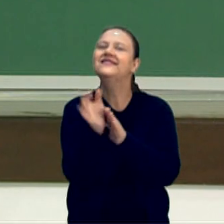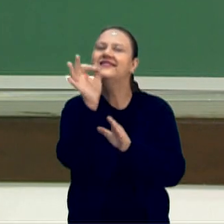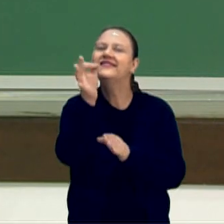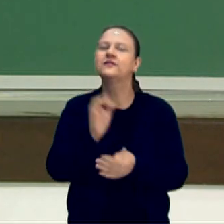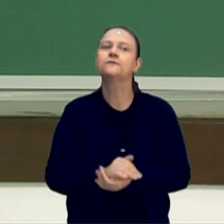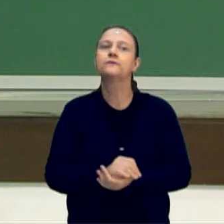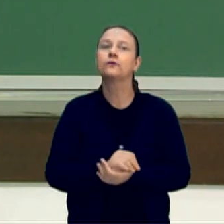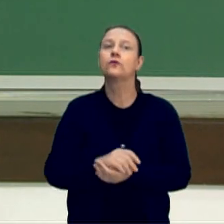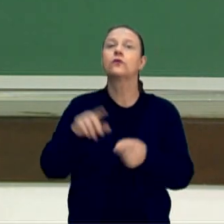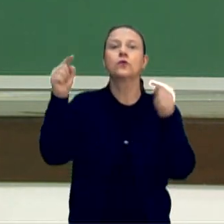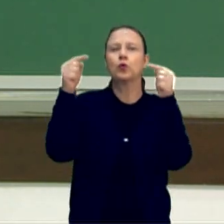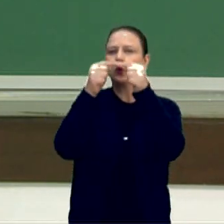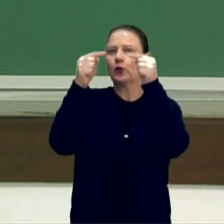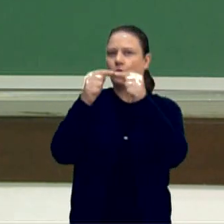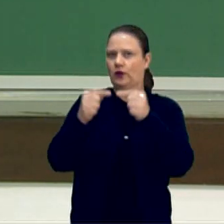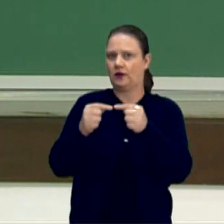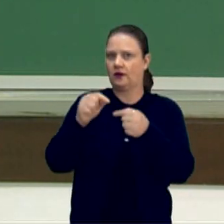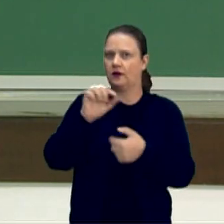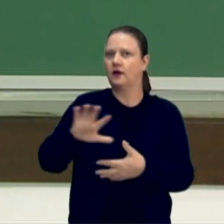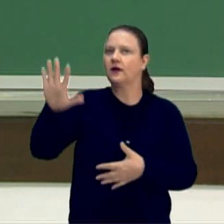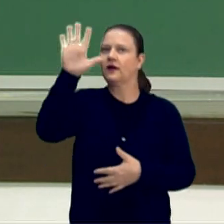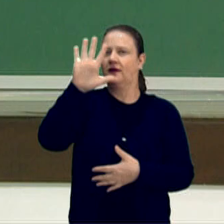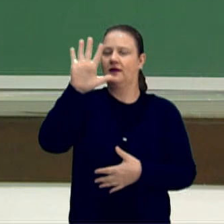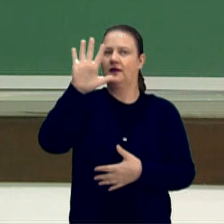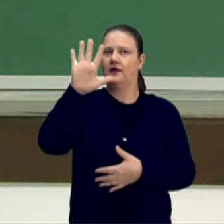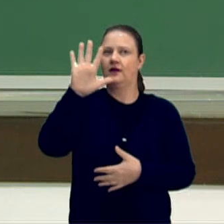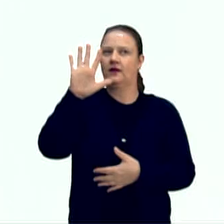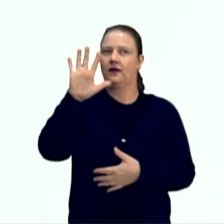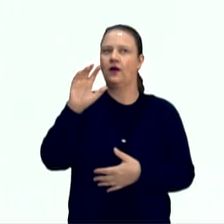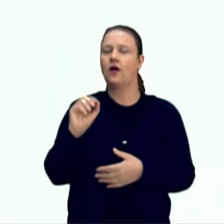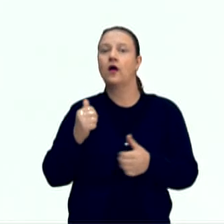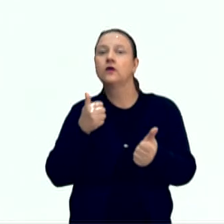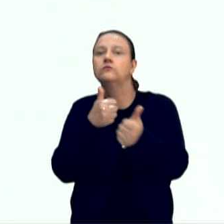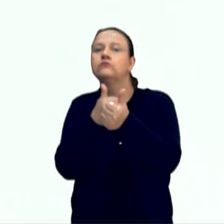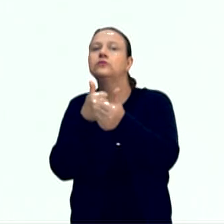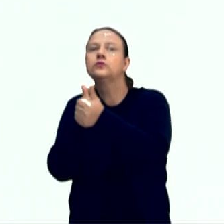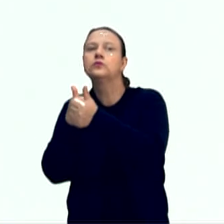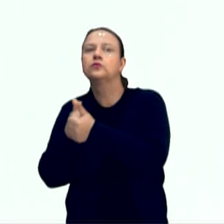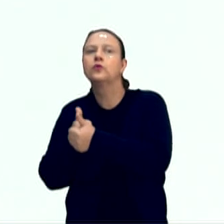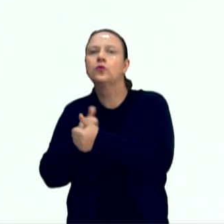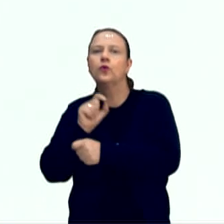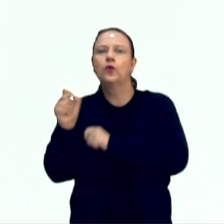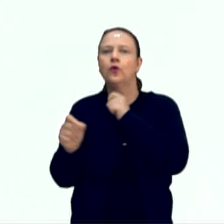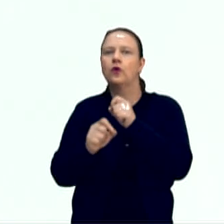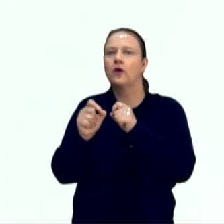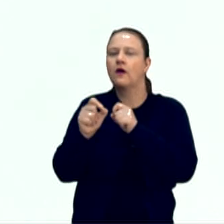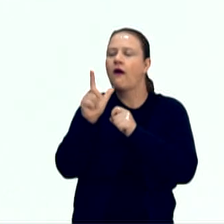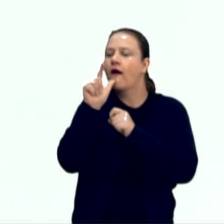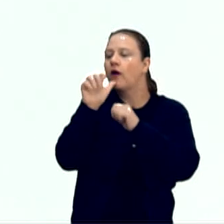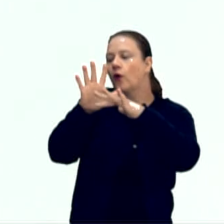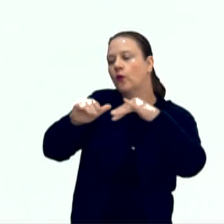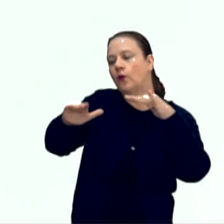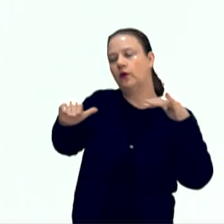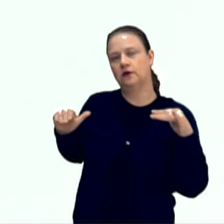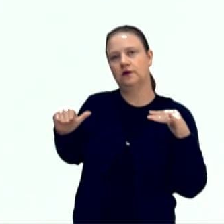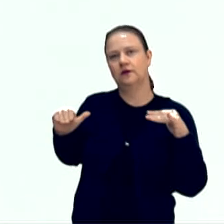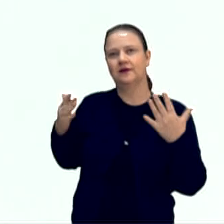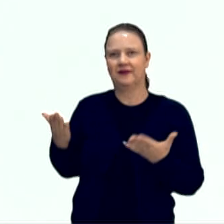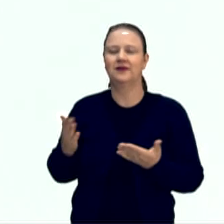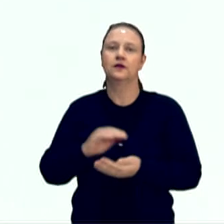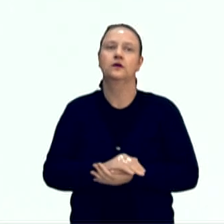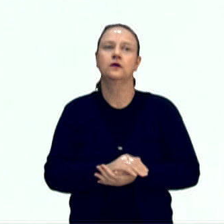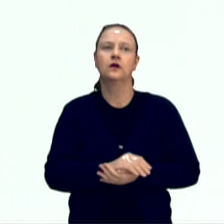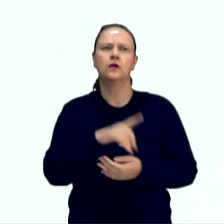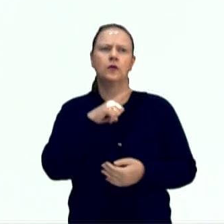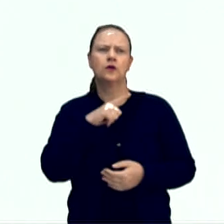aquele mapinha lá que eu coloquei, olha lá, ó, a concentração maior está nessa região aqui, ó, próxima do Oceano Atlântico. Mas professor, mas tem